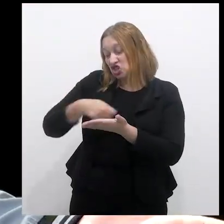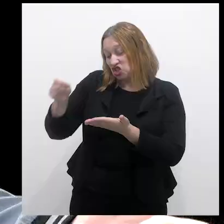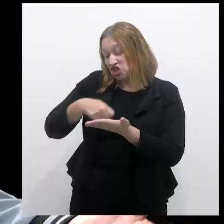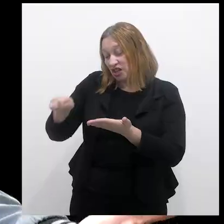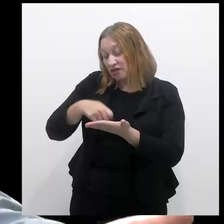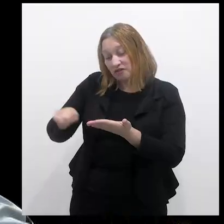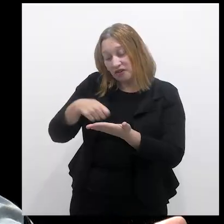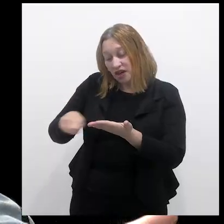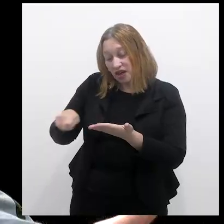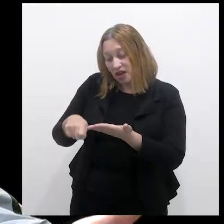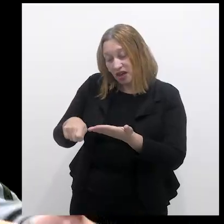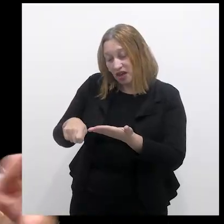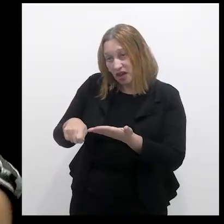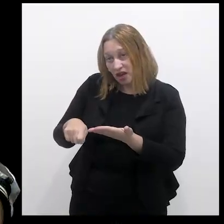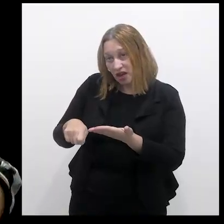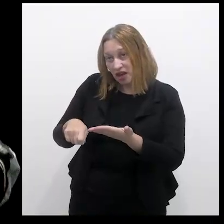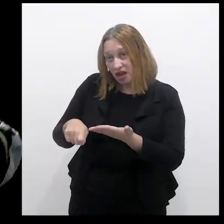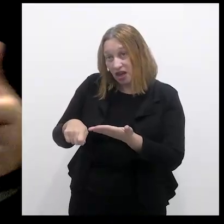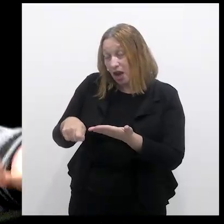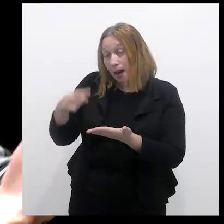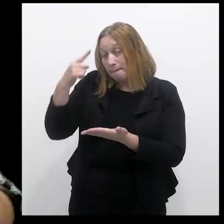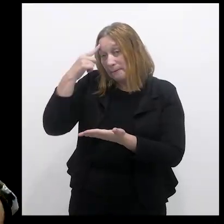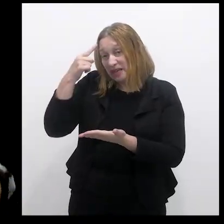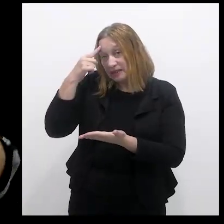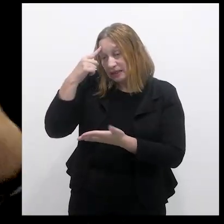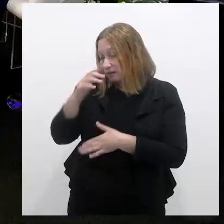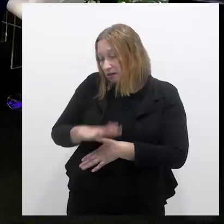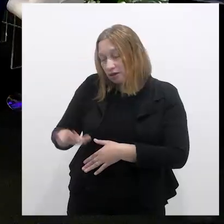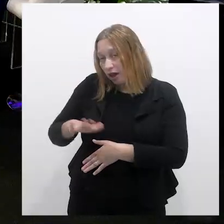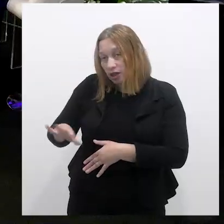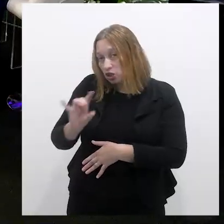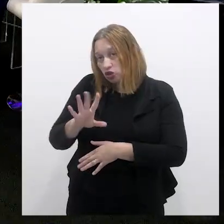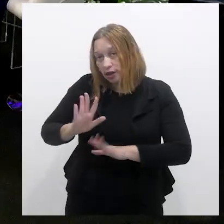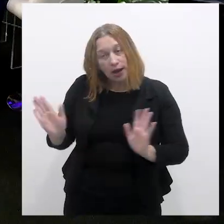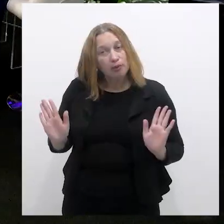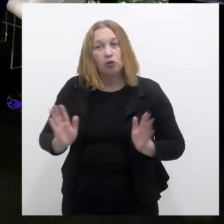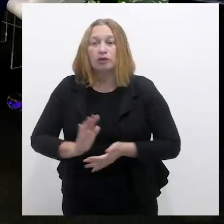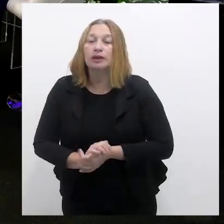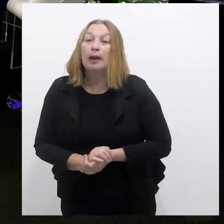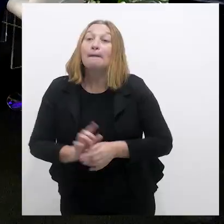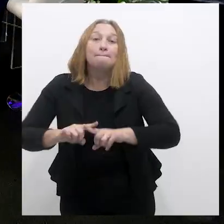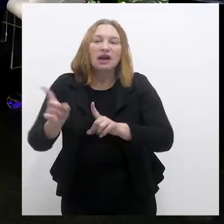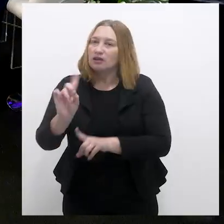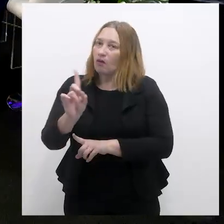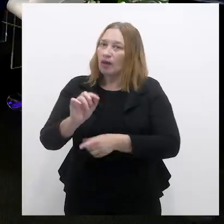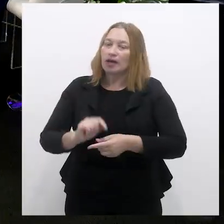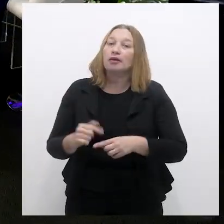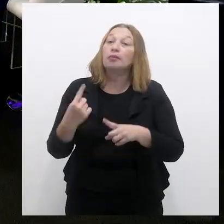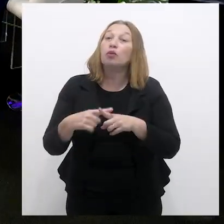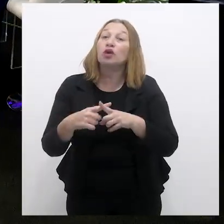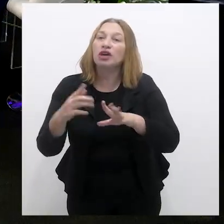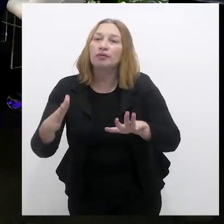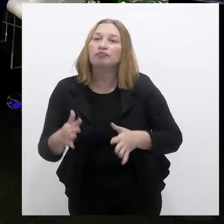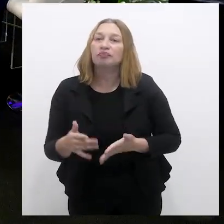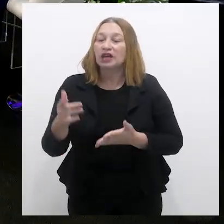criança. Só que não é isso. Existem diversas ferramentas, técnicas que a gente vai usando quando a gente conversa para criança, do que